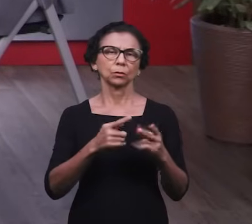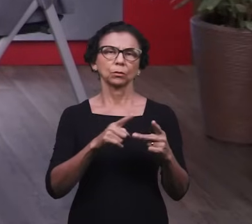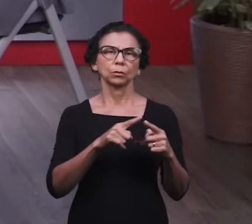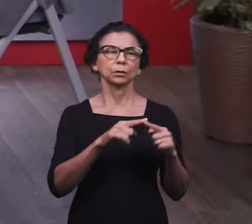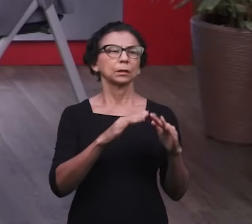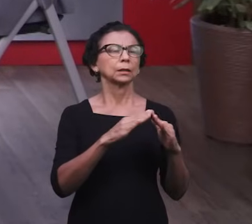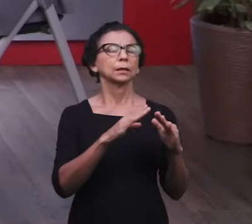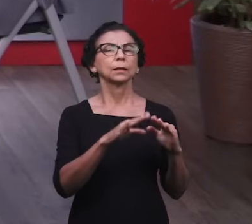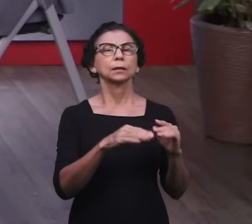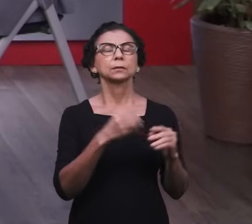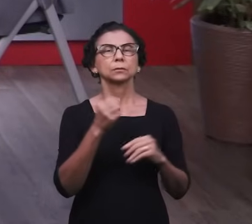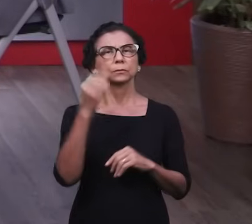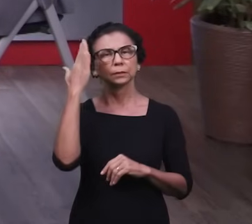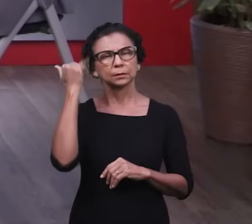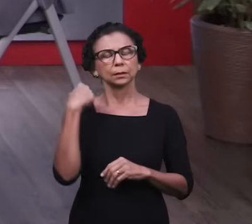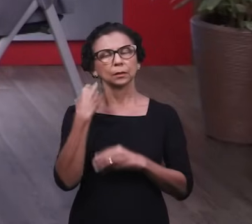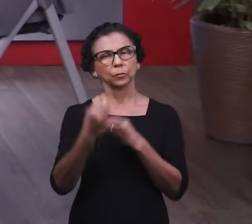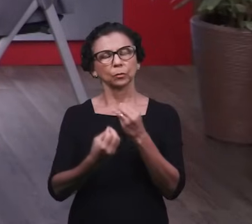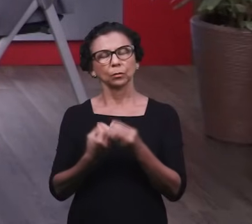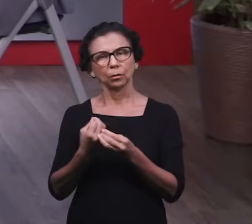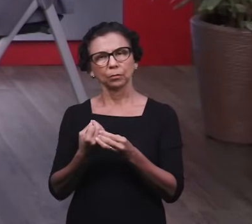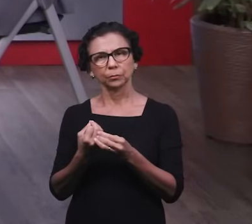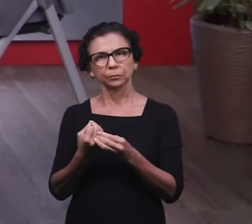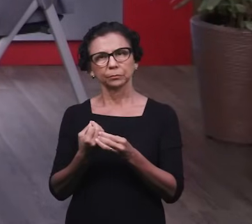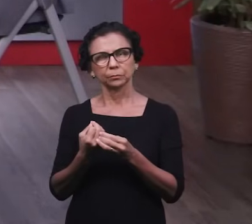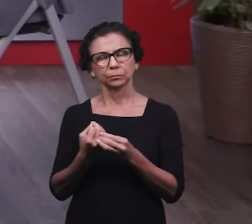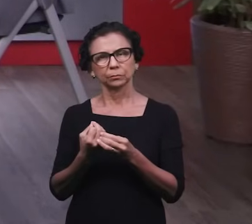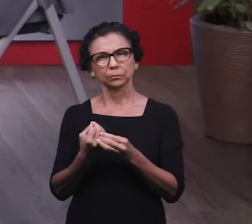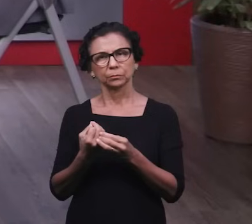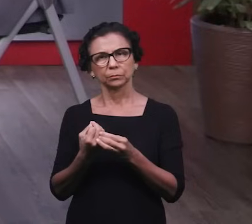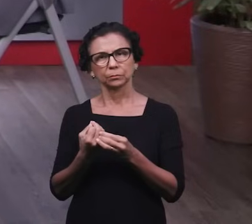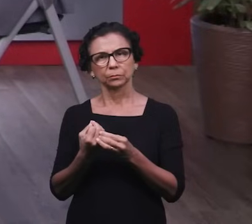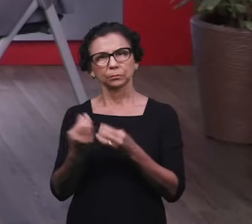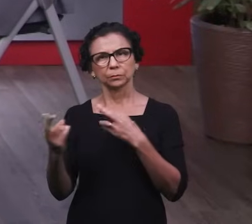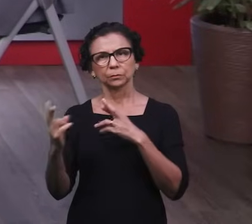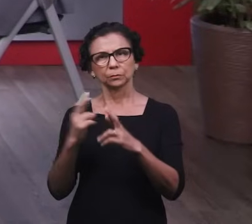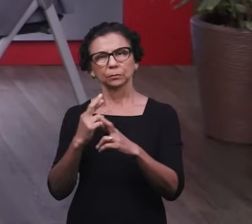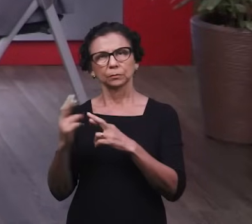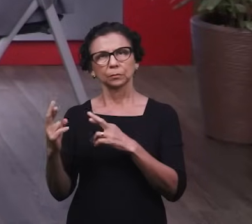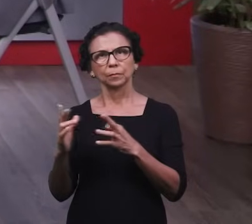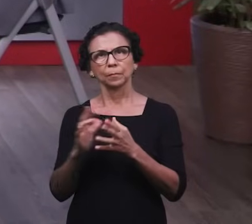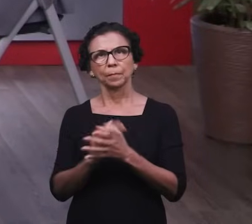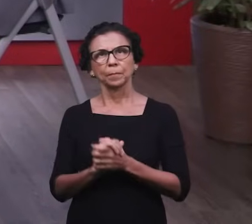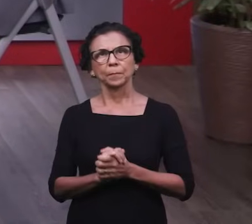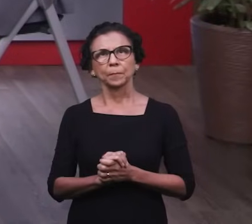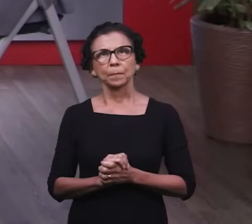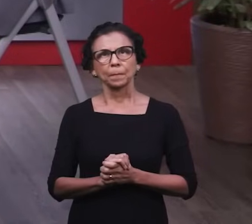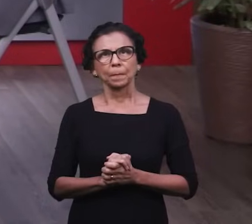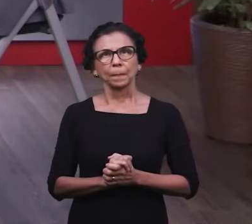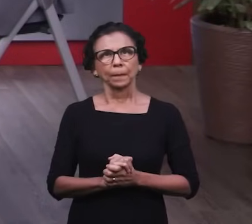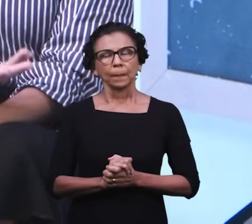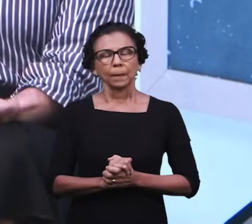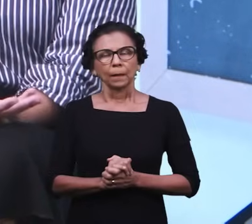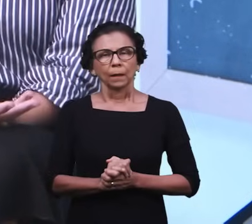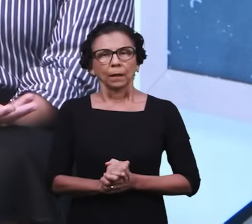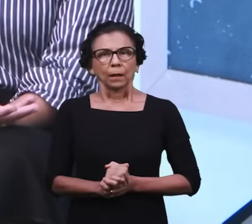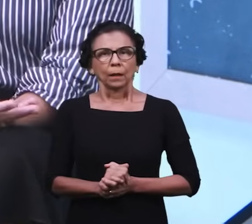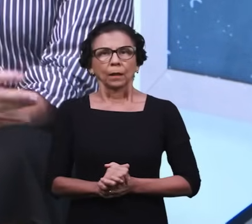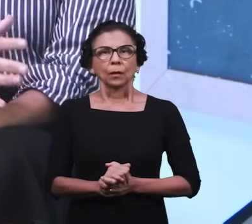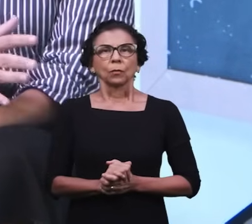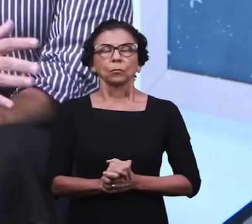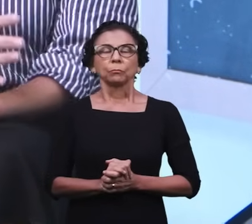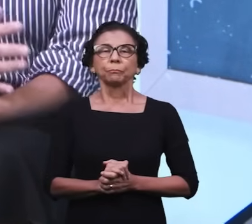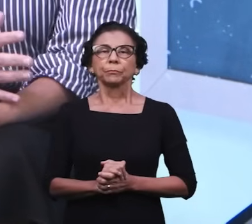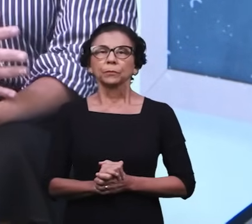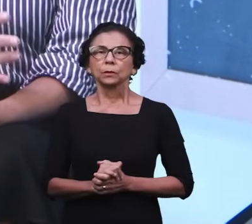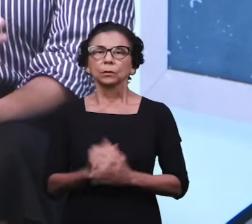recebeu orientação também por parte da escola? A gente quando faz esse tratamento multidisciplinar, né, Uhum.